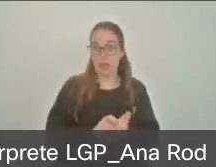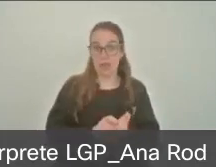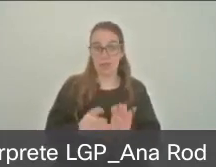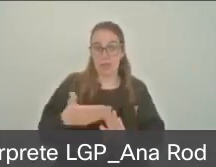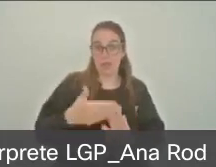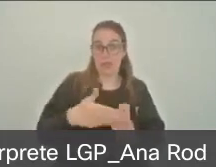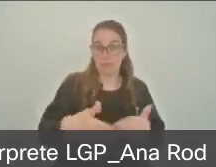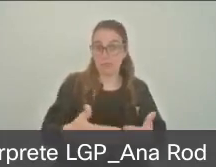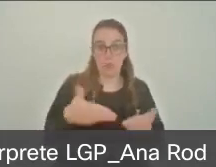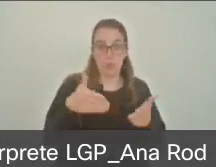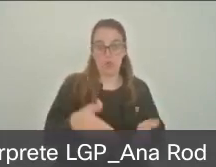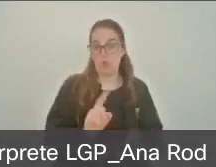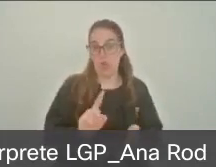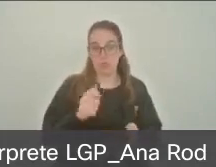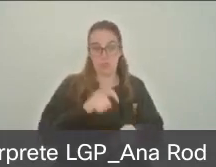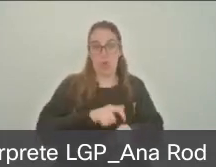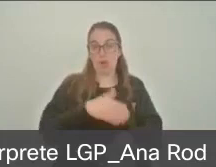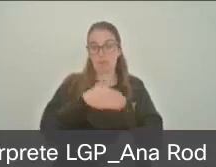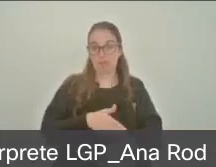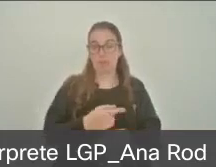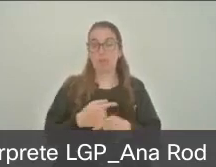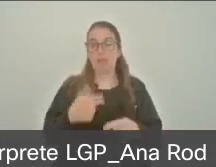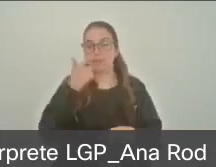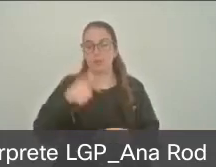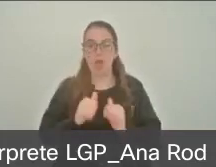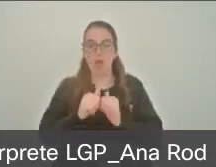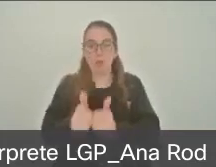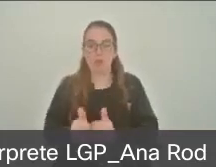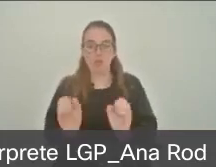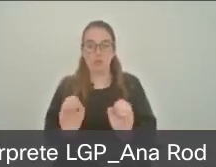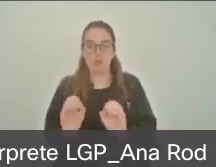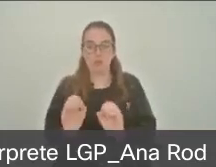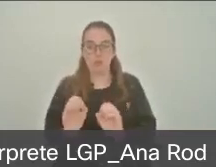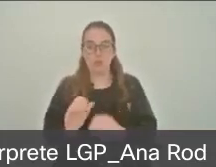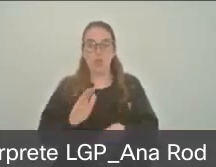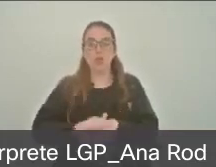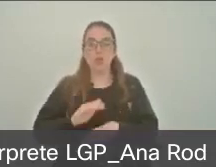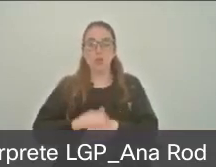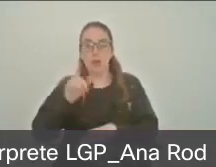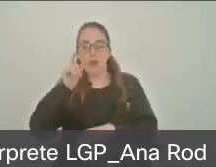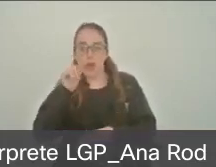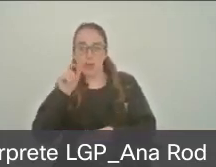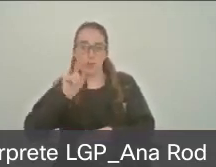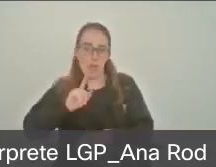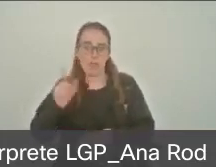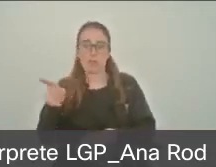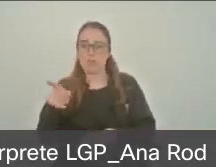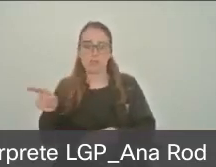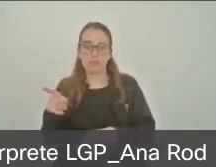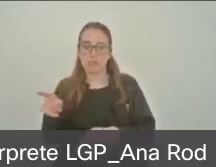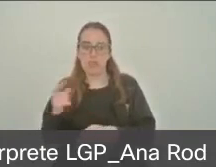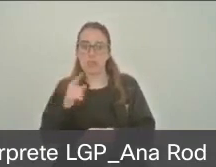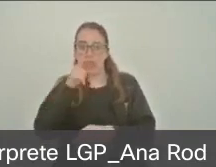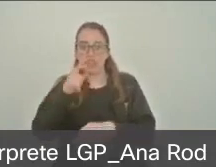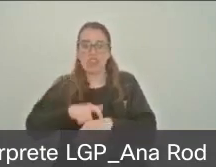realização tempestiva do teste, ou seja, as utentes acabavam por não ser acompanhadas porque o seu companheiro ou companheira não realizava